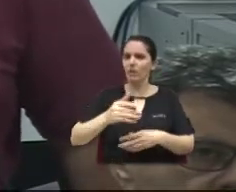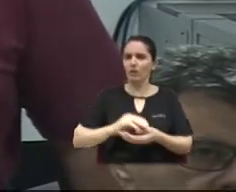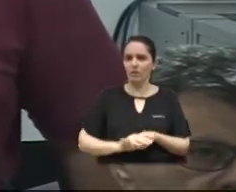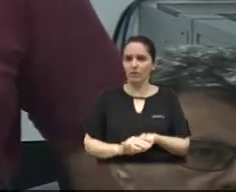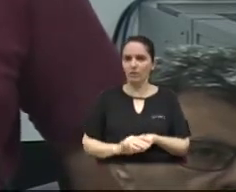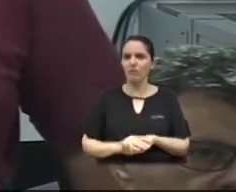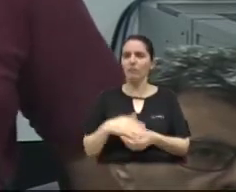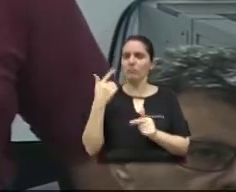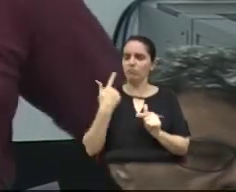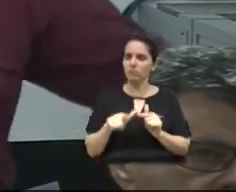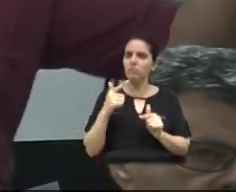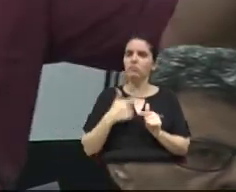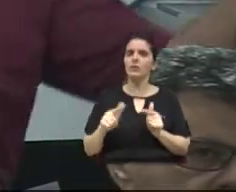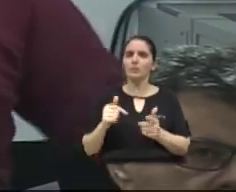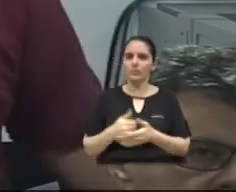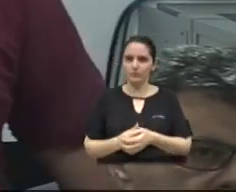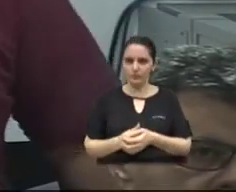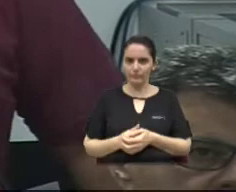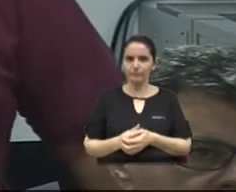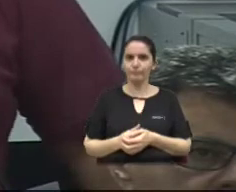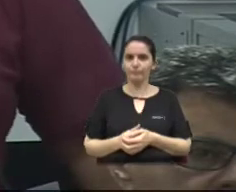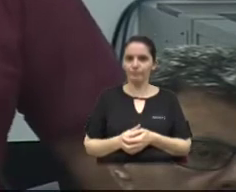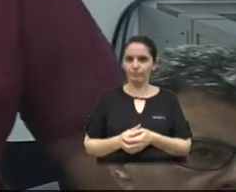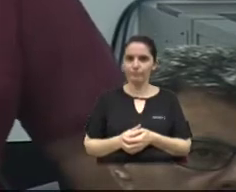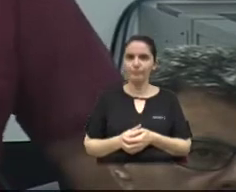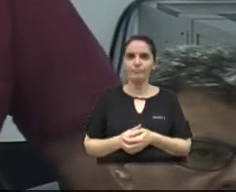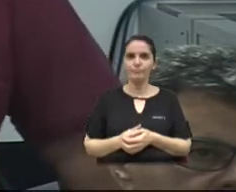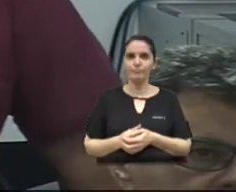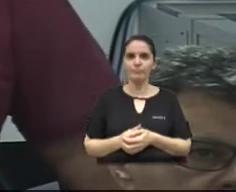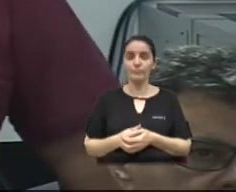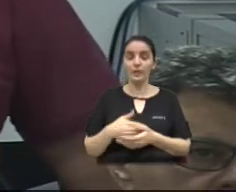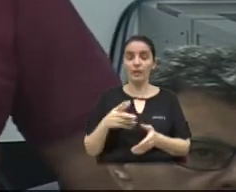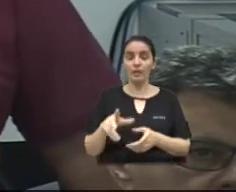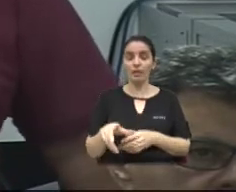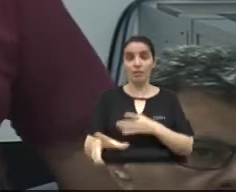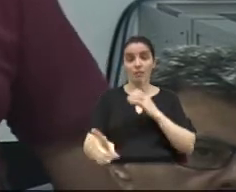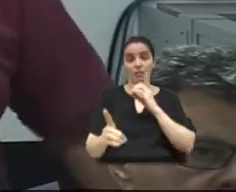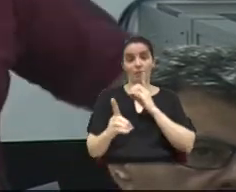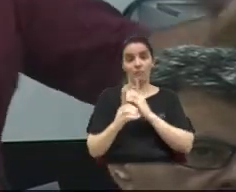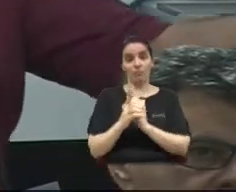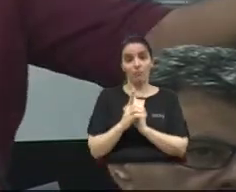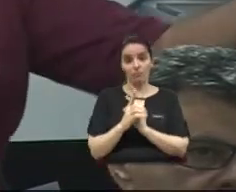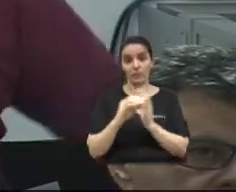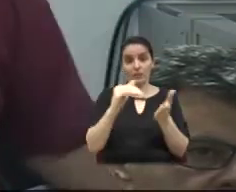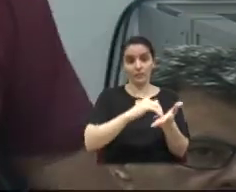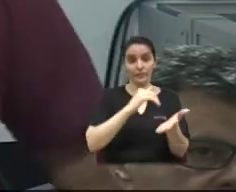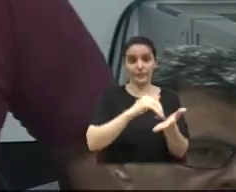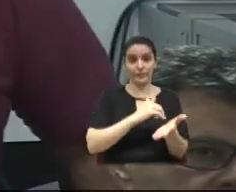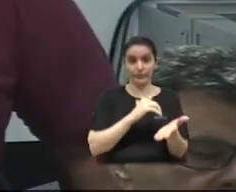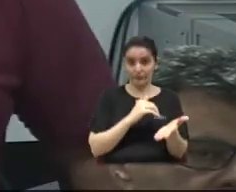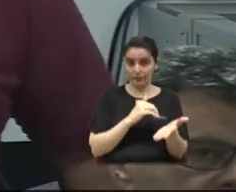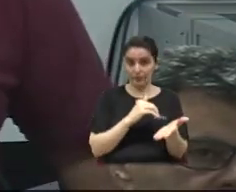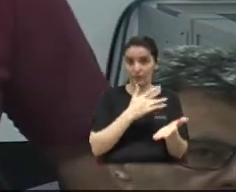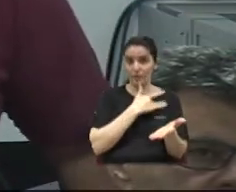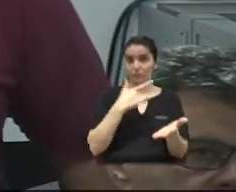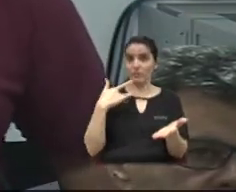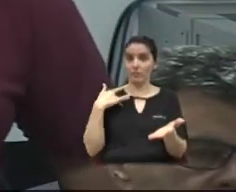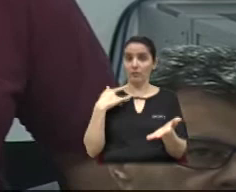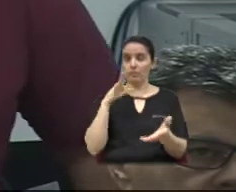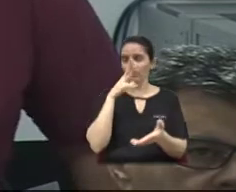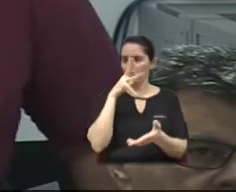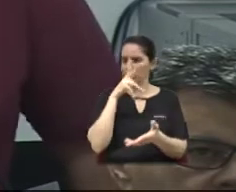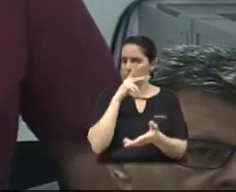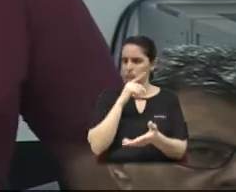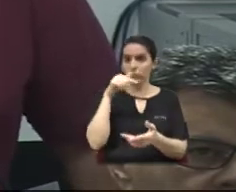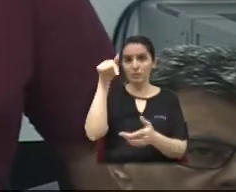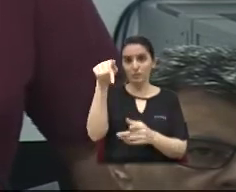é 180 dias, já dura mais de anos. Achar um secretário de saúde demorou 7 meses. Quanto que esse povo vai ter que ficar